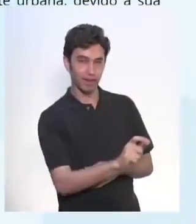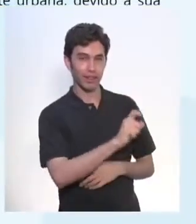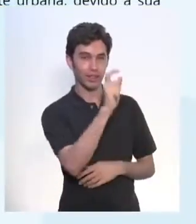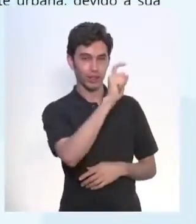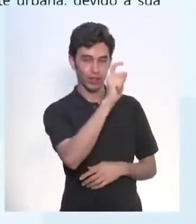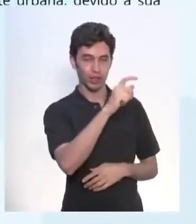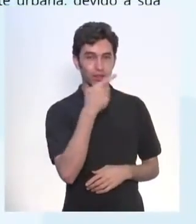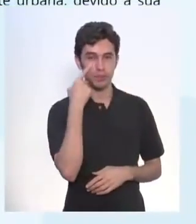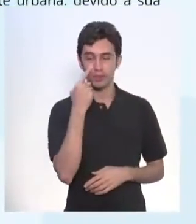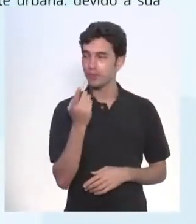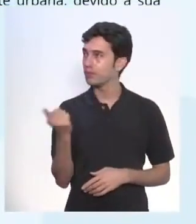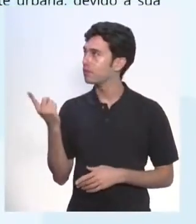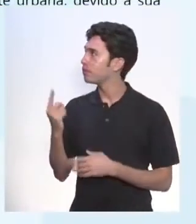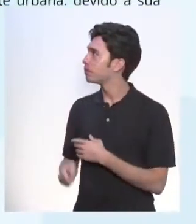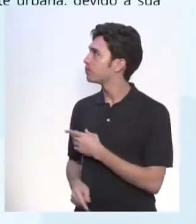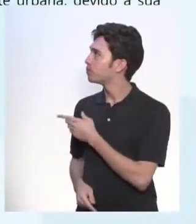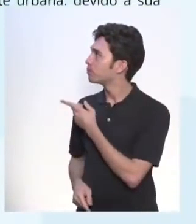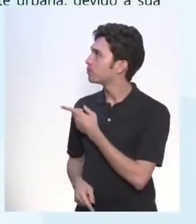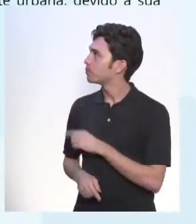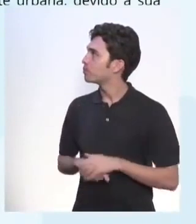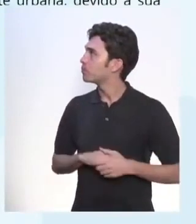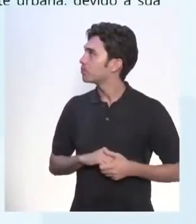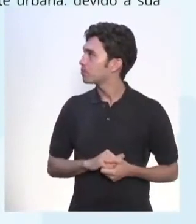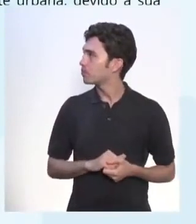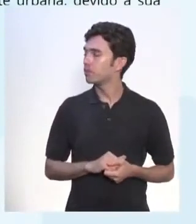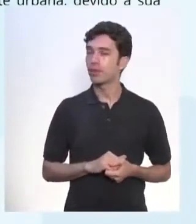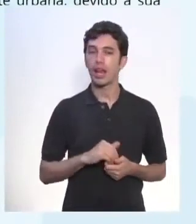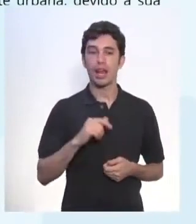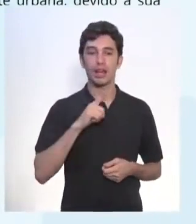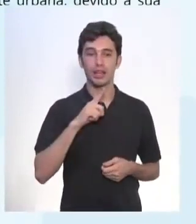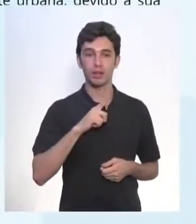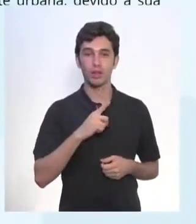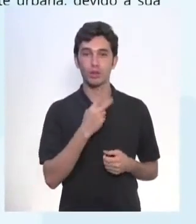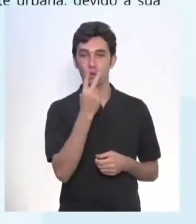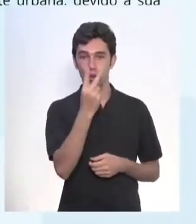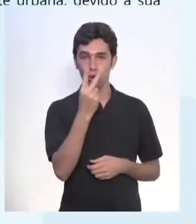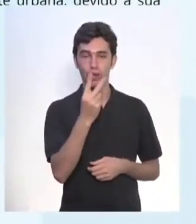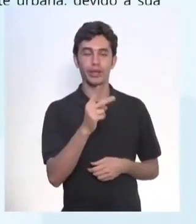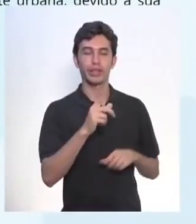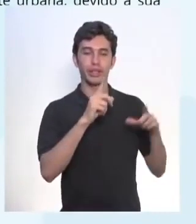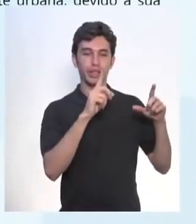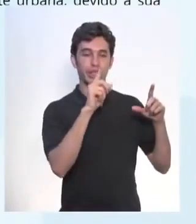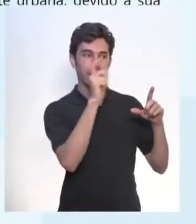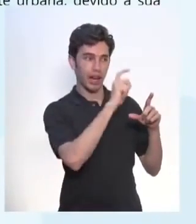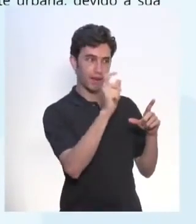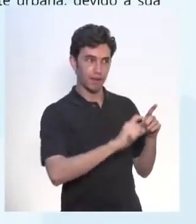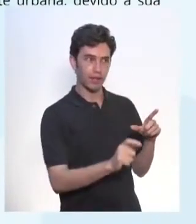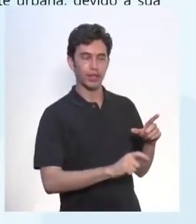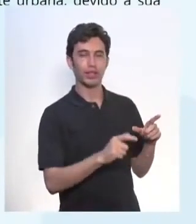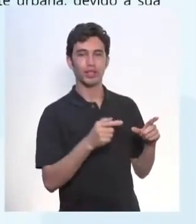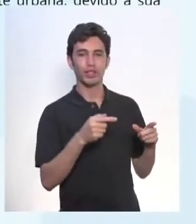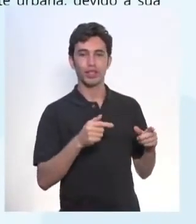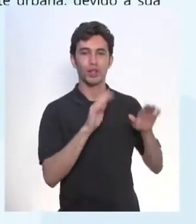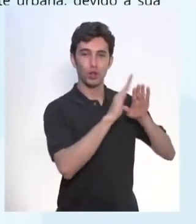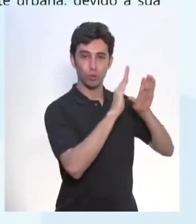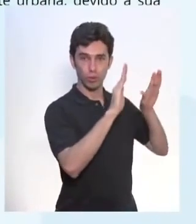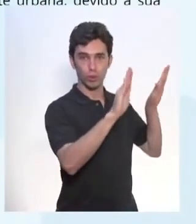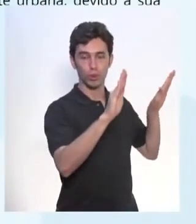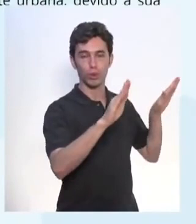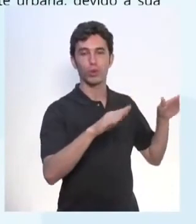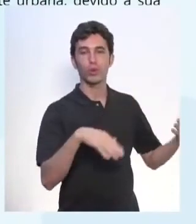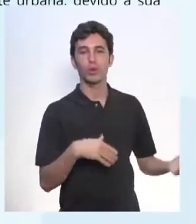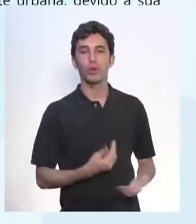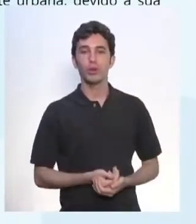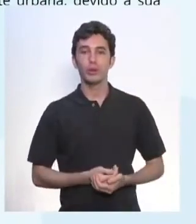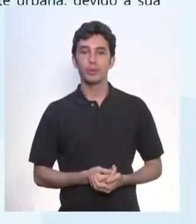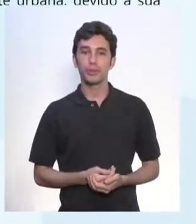né? Observamos que são grafites realizados em muros, né, em regiões urbanas, tá? E o grafite, gente, é uma